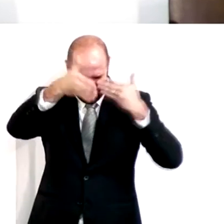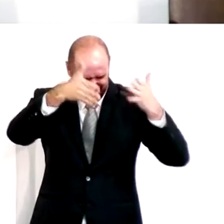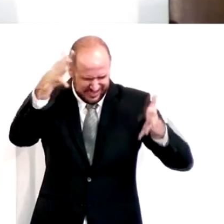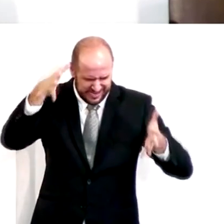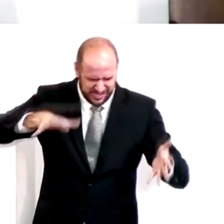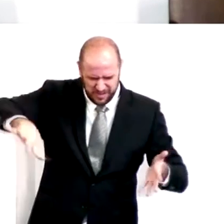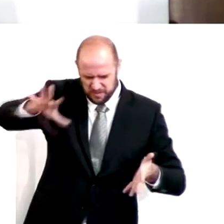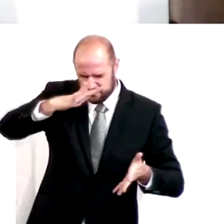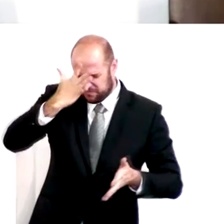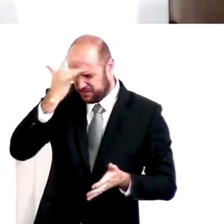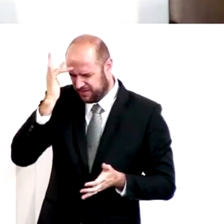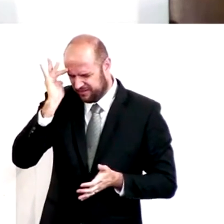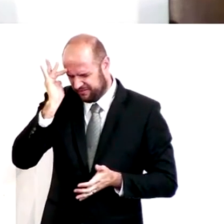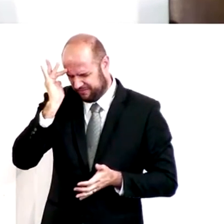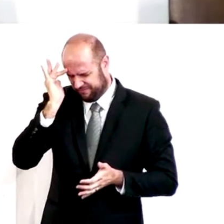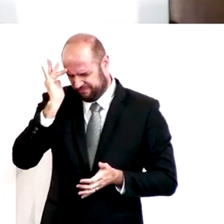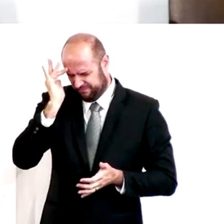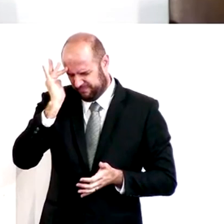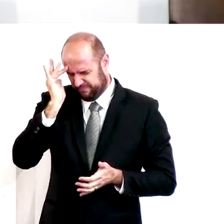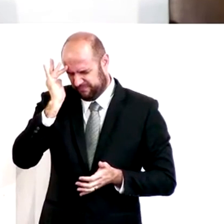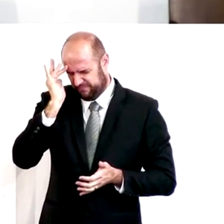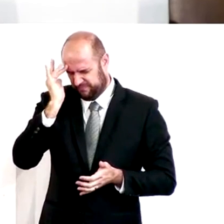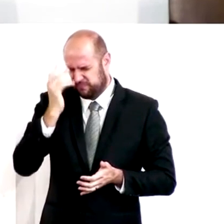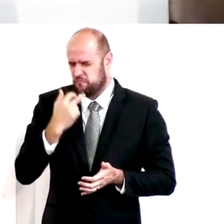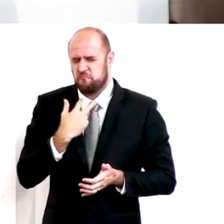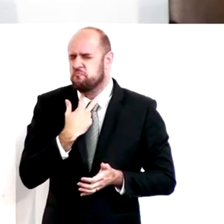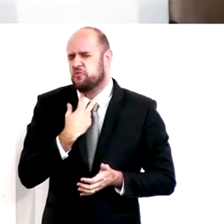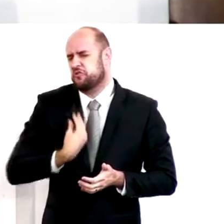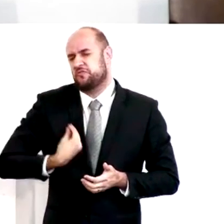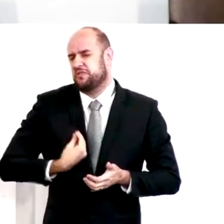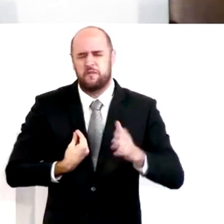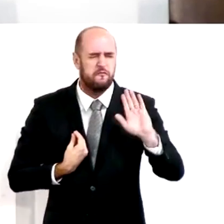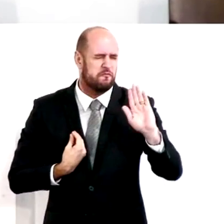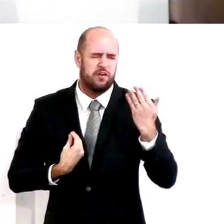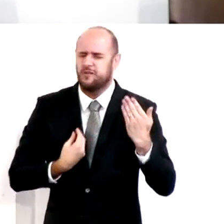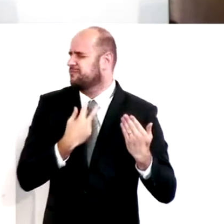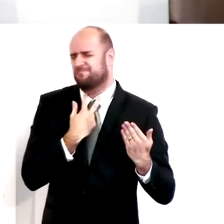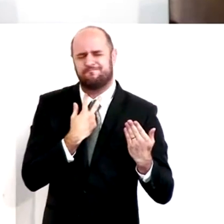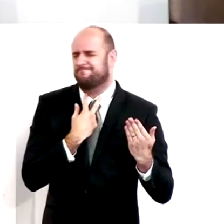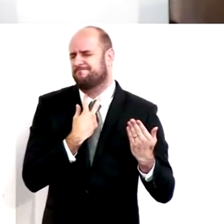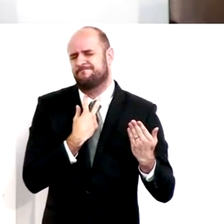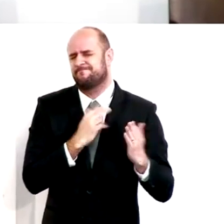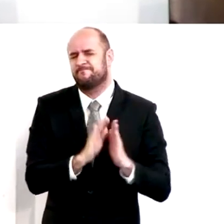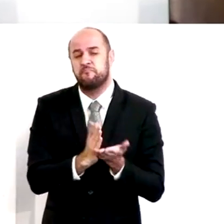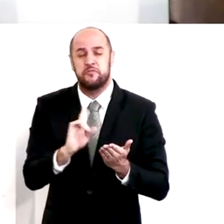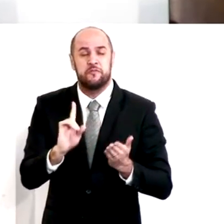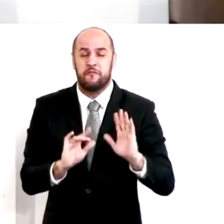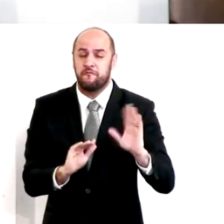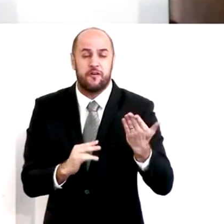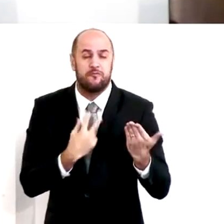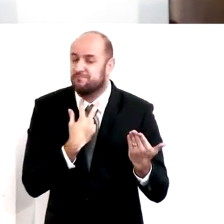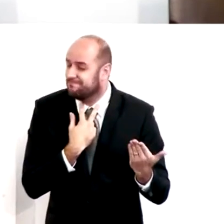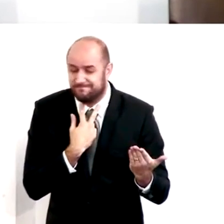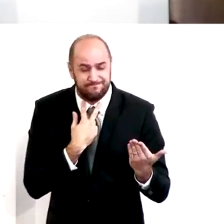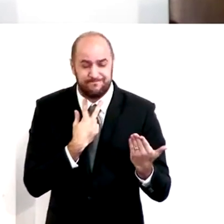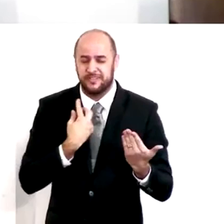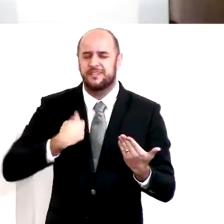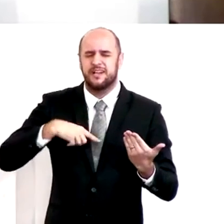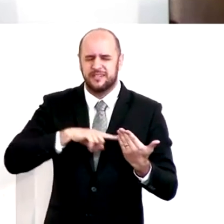podemos conviver com a adulteração. A palavra não pode ser adulterada. Nós nos alimentamos de uma palavra que